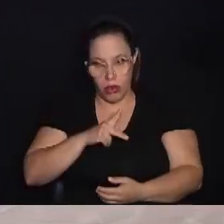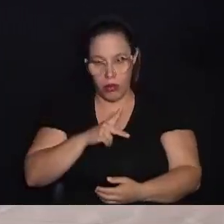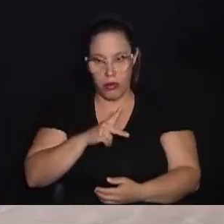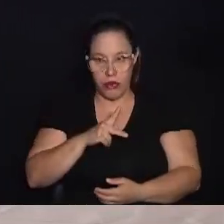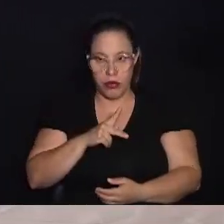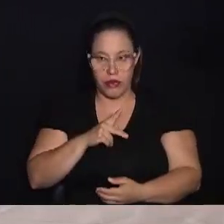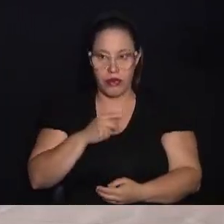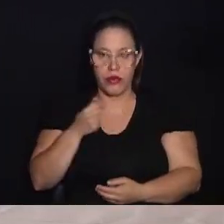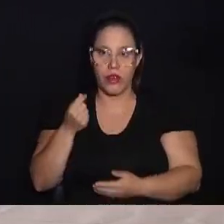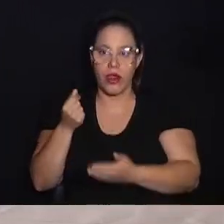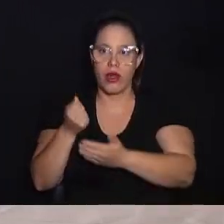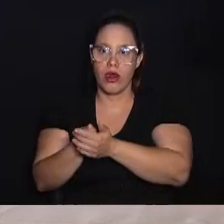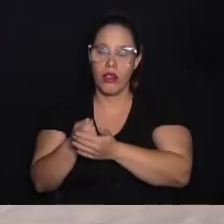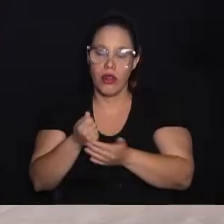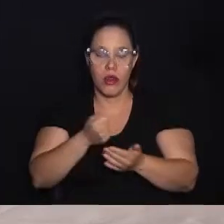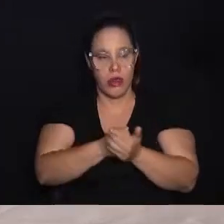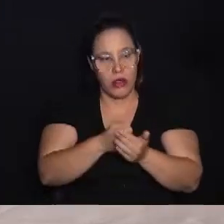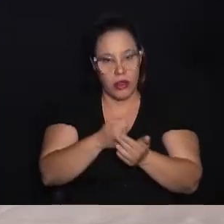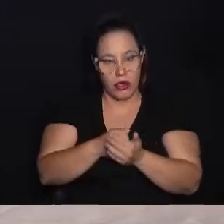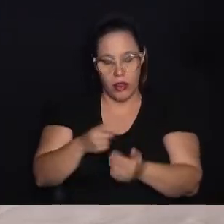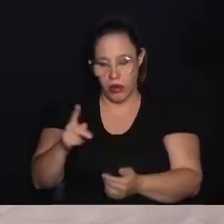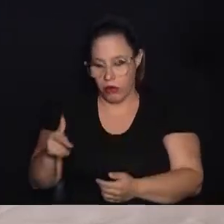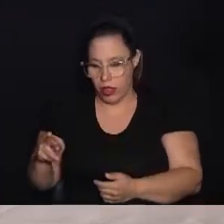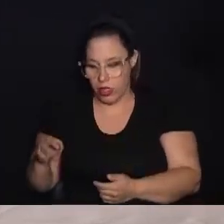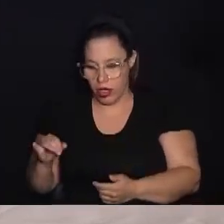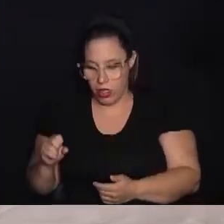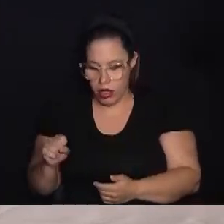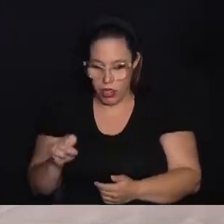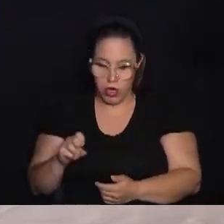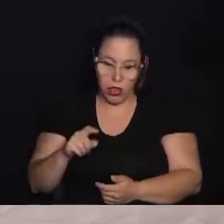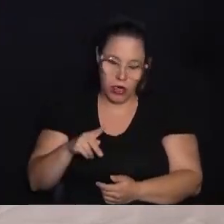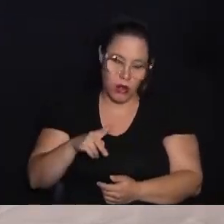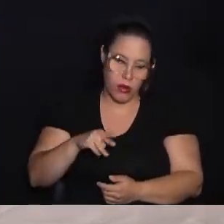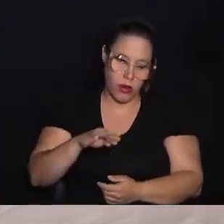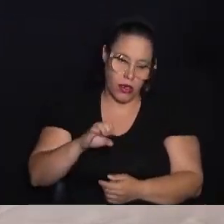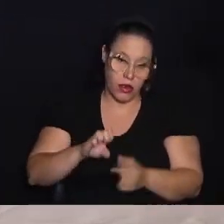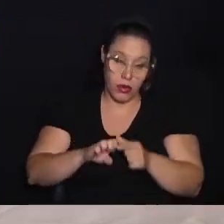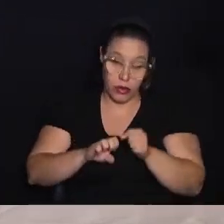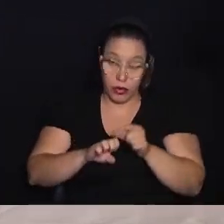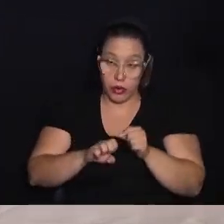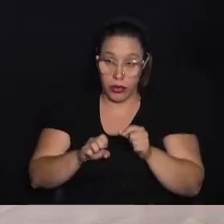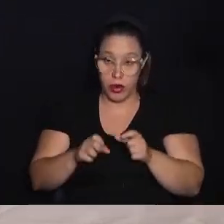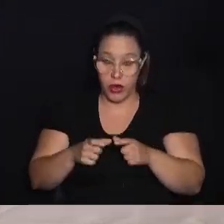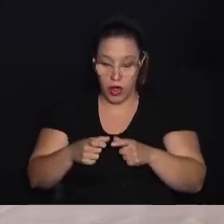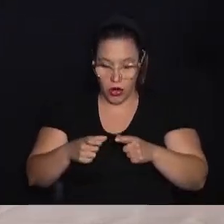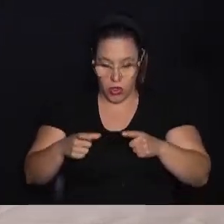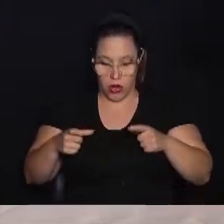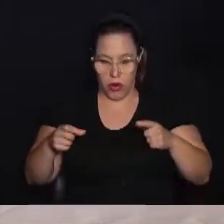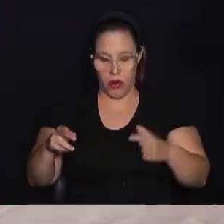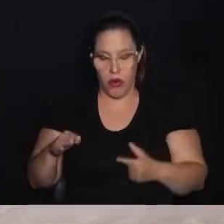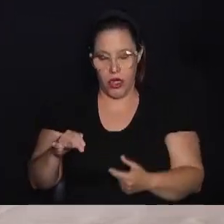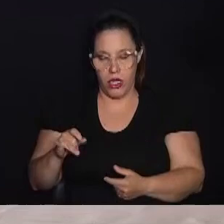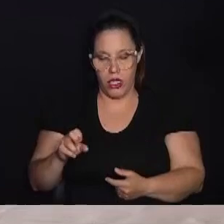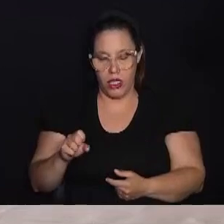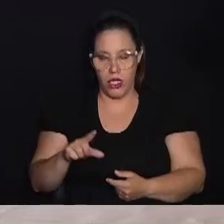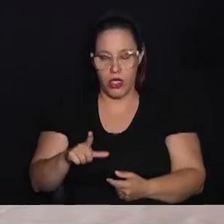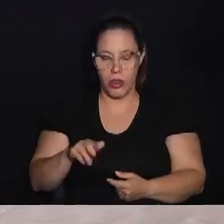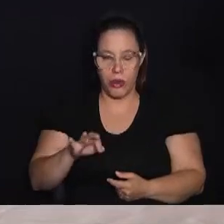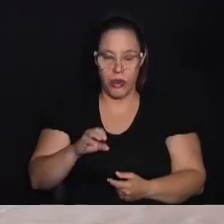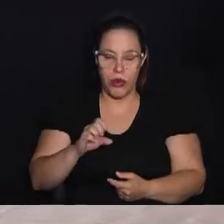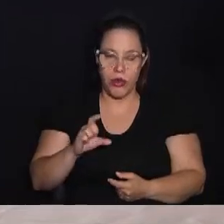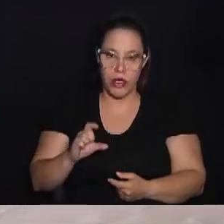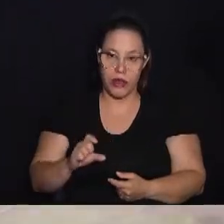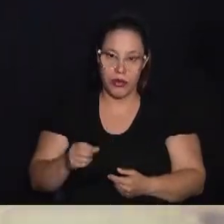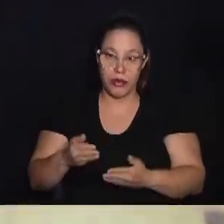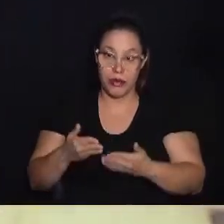de fabricantes de pequeno e médio porte, com uma margem de lucro um pouco mais baixa para atender a essa